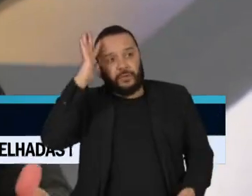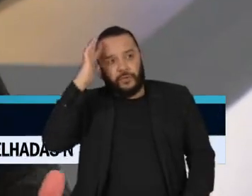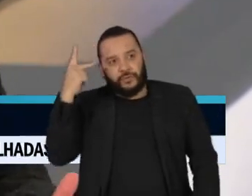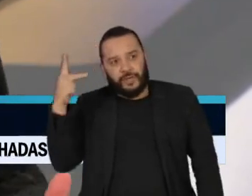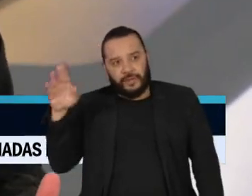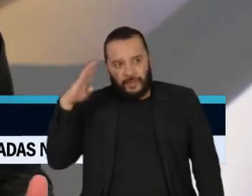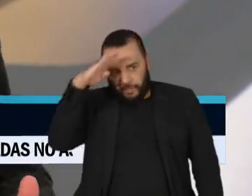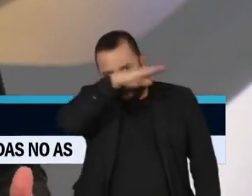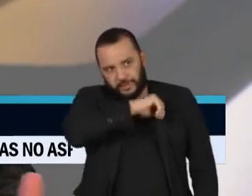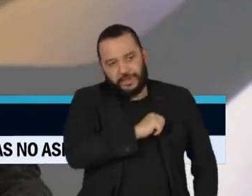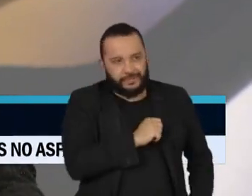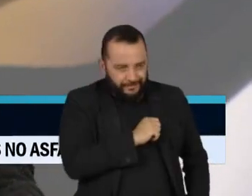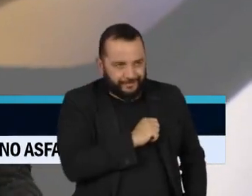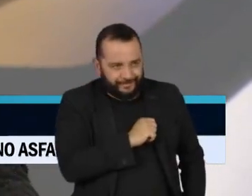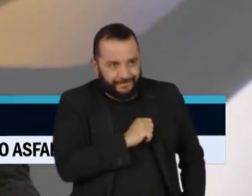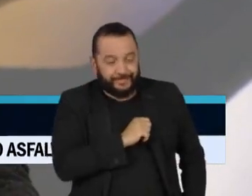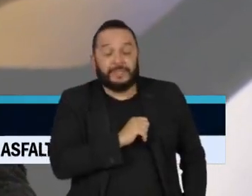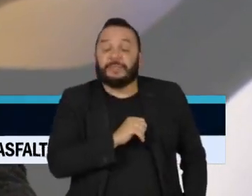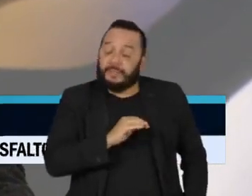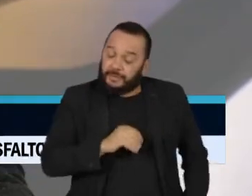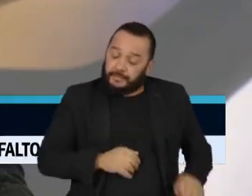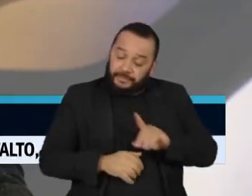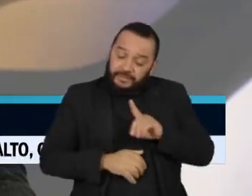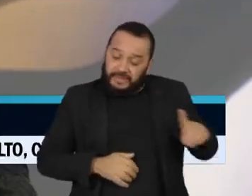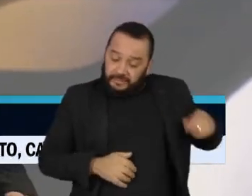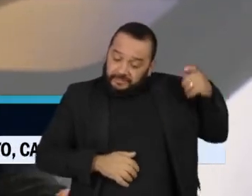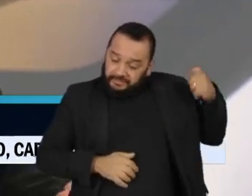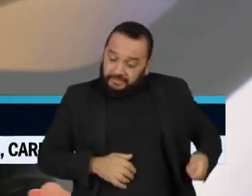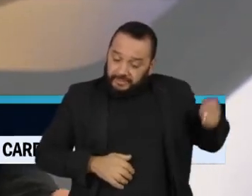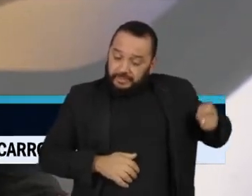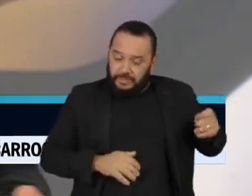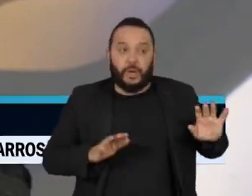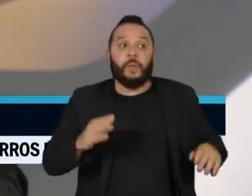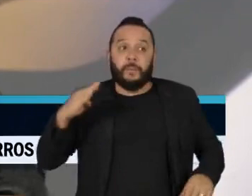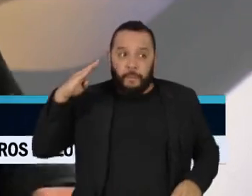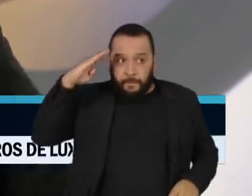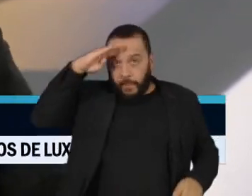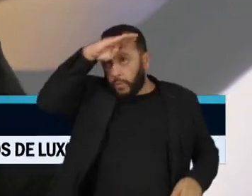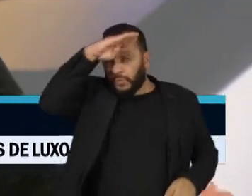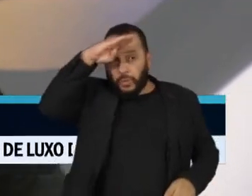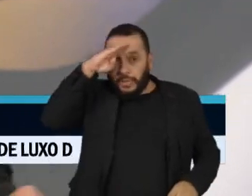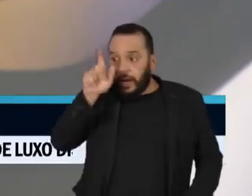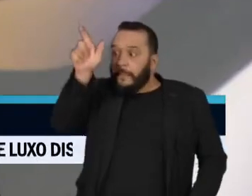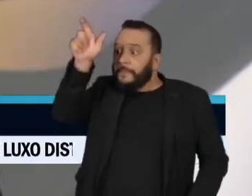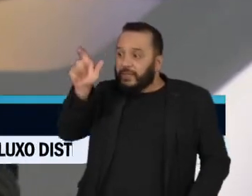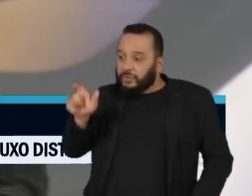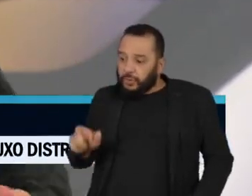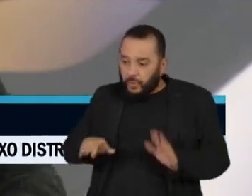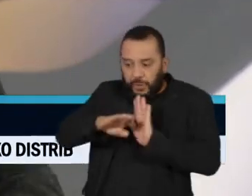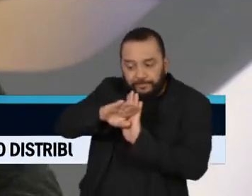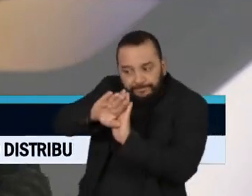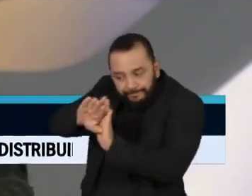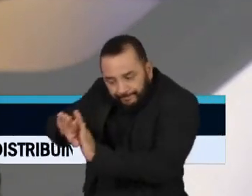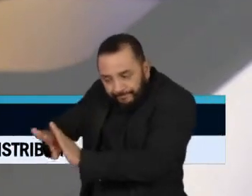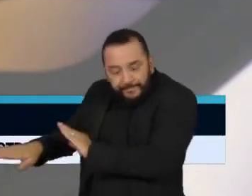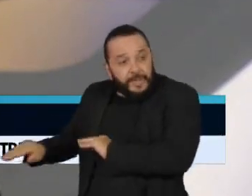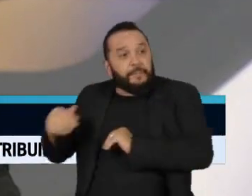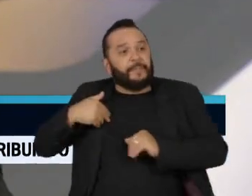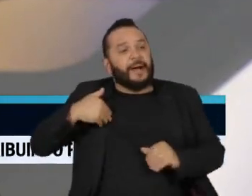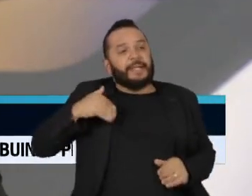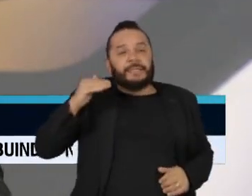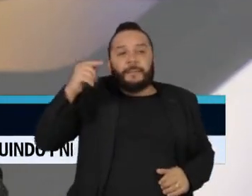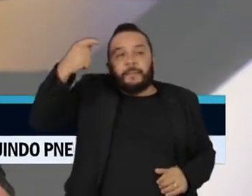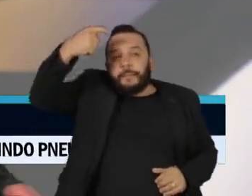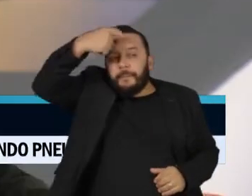de radicalização nós continuaremos tendo que lidar com bolsonarismo grande o pequeno com capacidade disputar